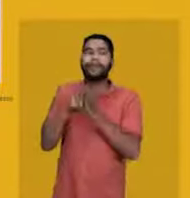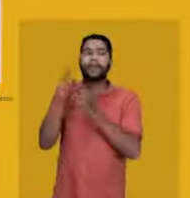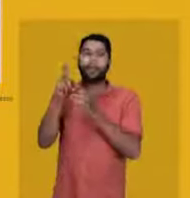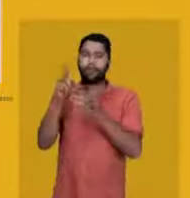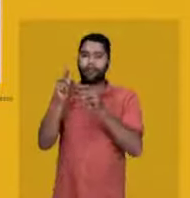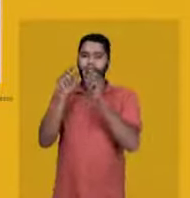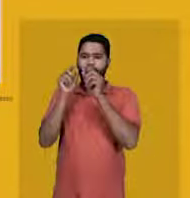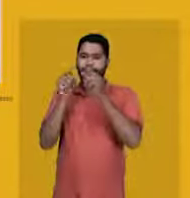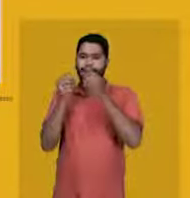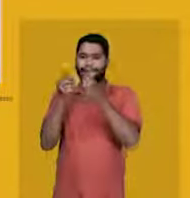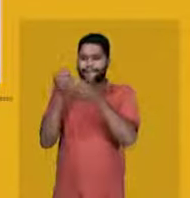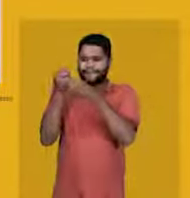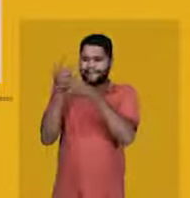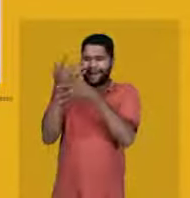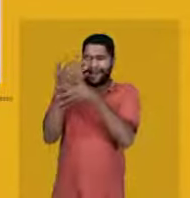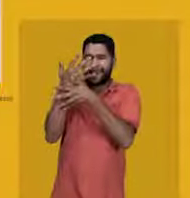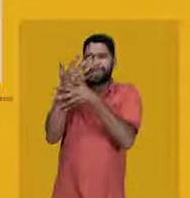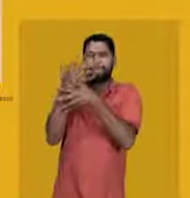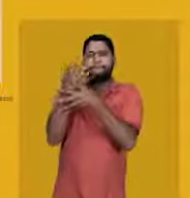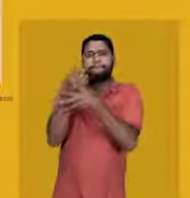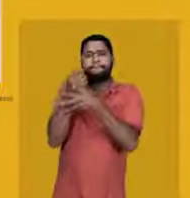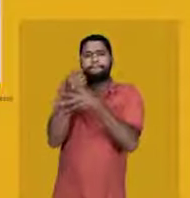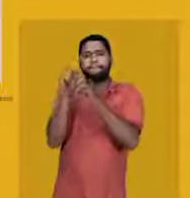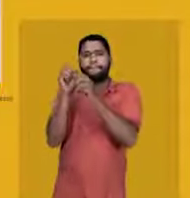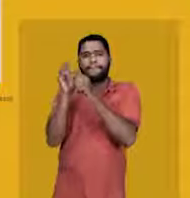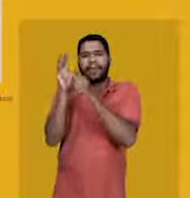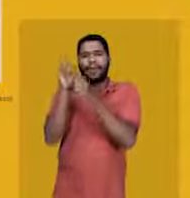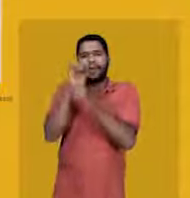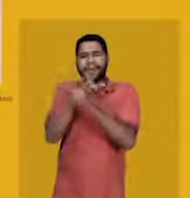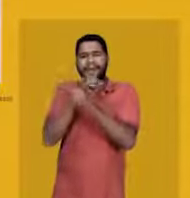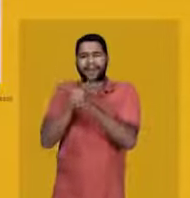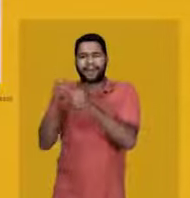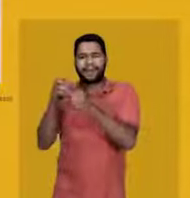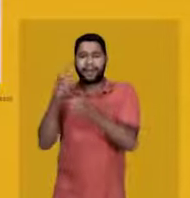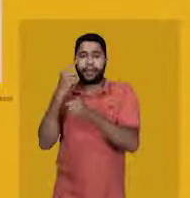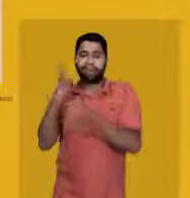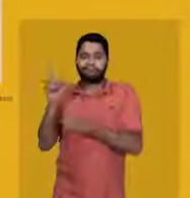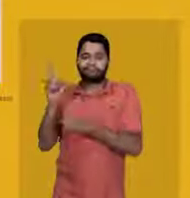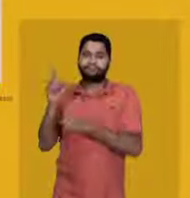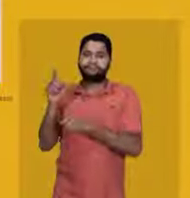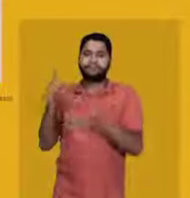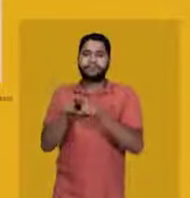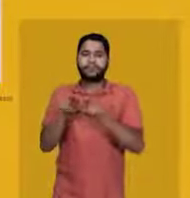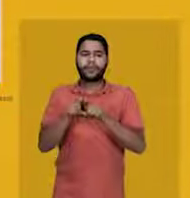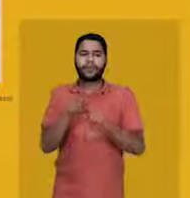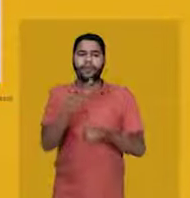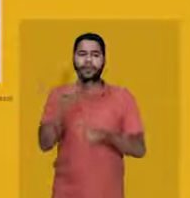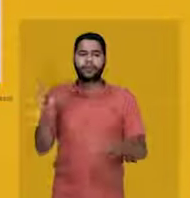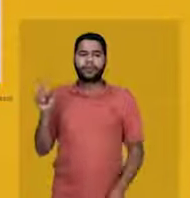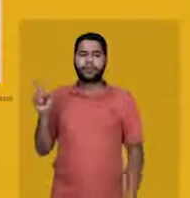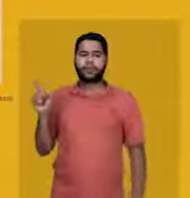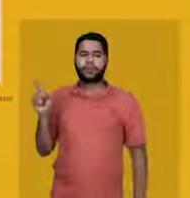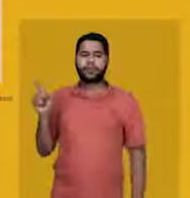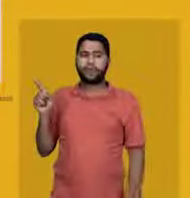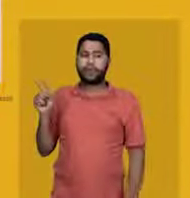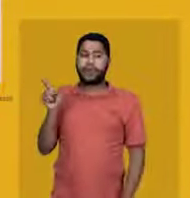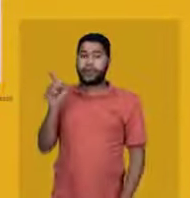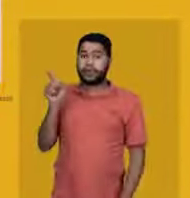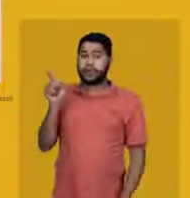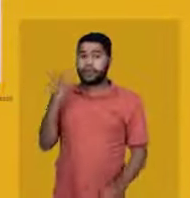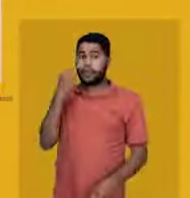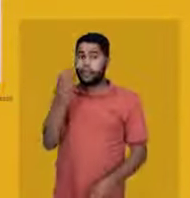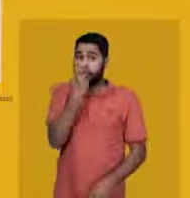certo? Aí a esclera ali está mostrando, a esclera não é branquinha? Além do que outros vasinhos aqui, ó, propensos a